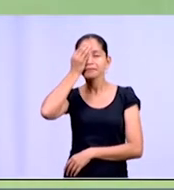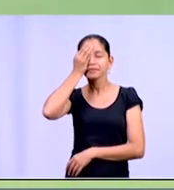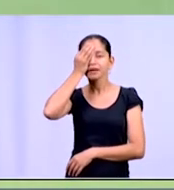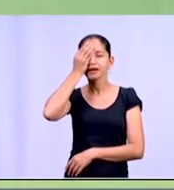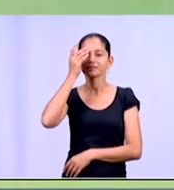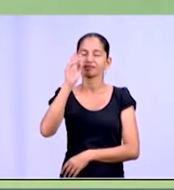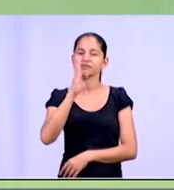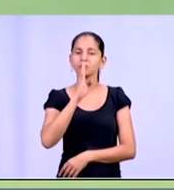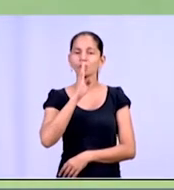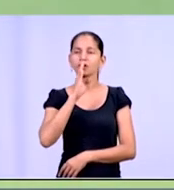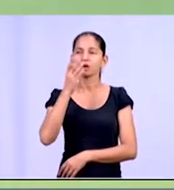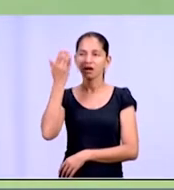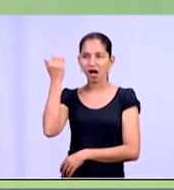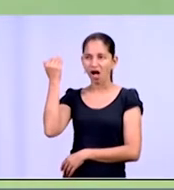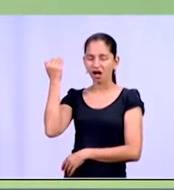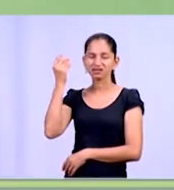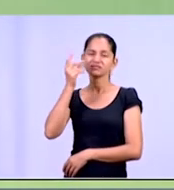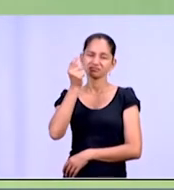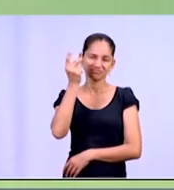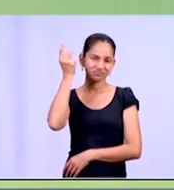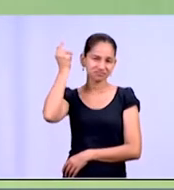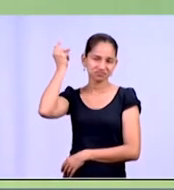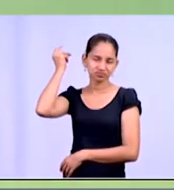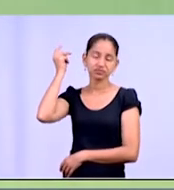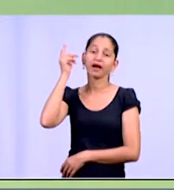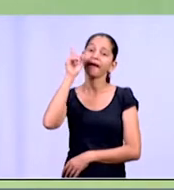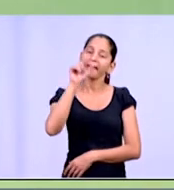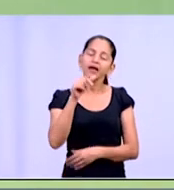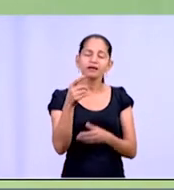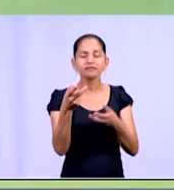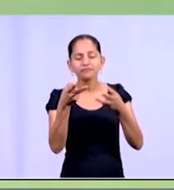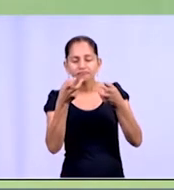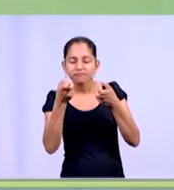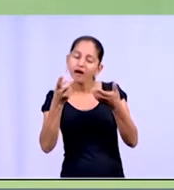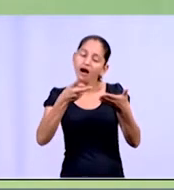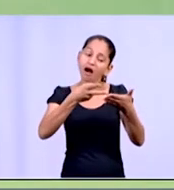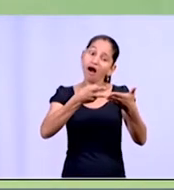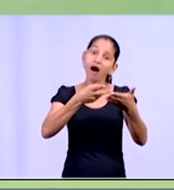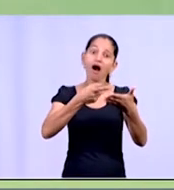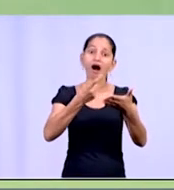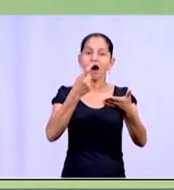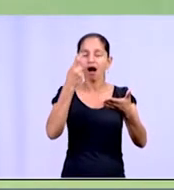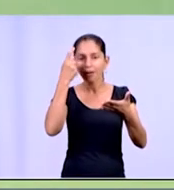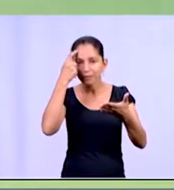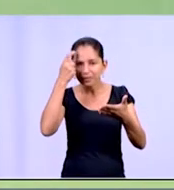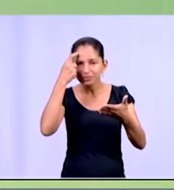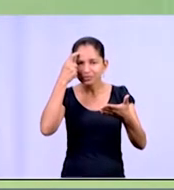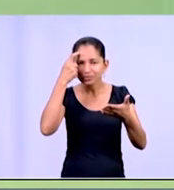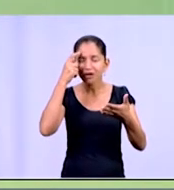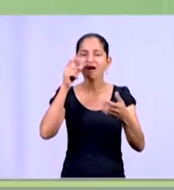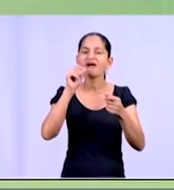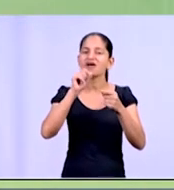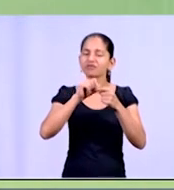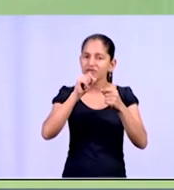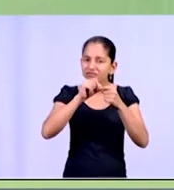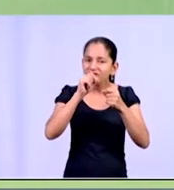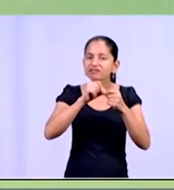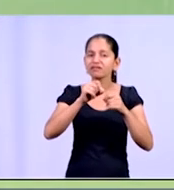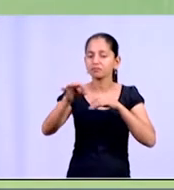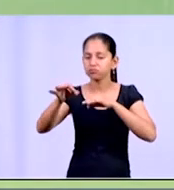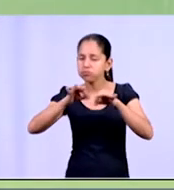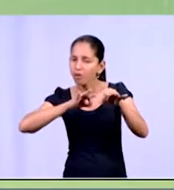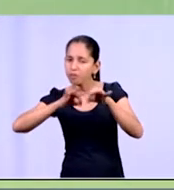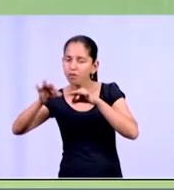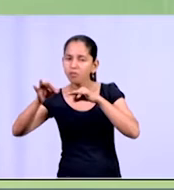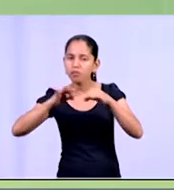foi a revista que serviu de inspiração para o Bill Gates montar um programinha para esse computador. Na verdade, o Bill